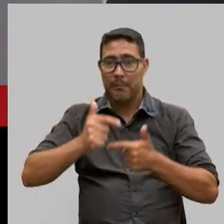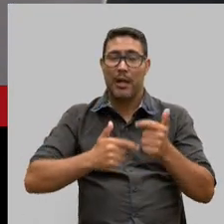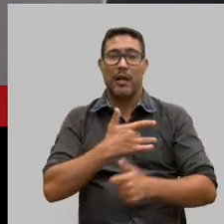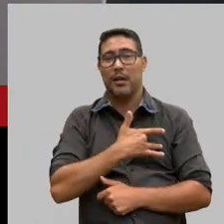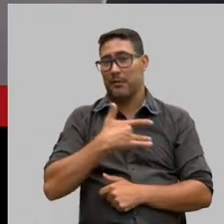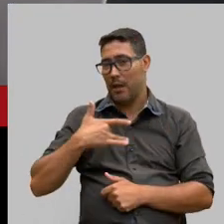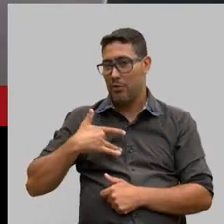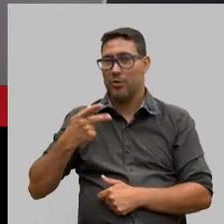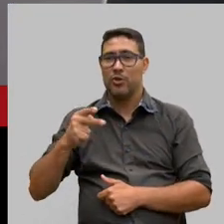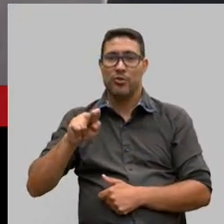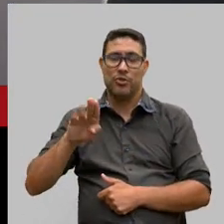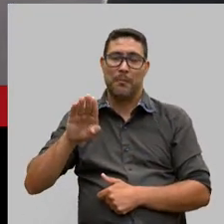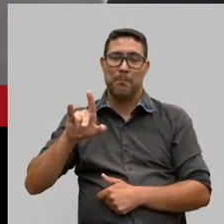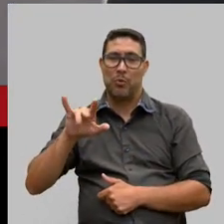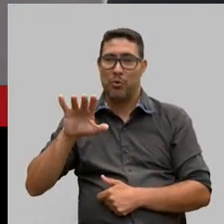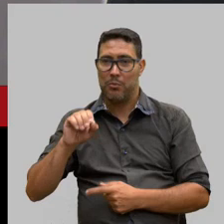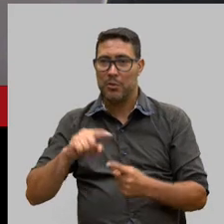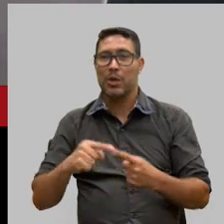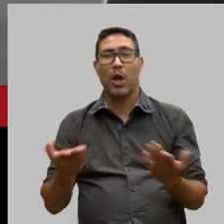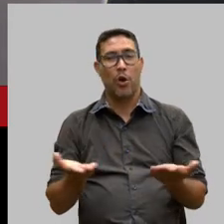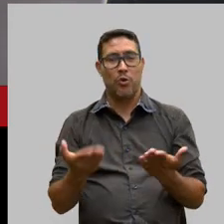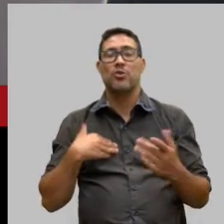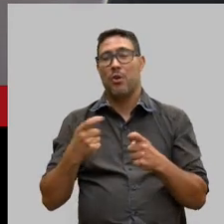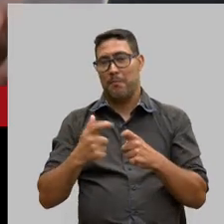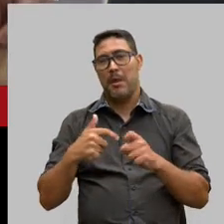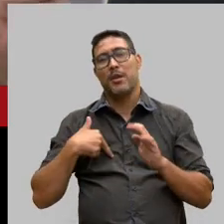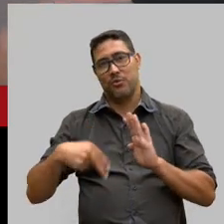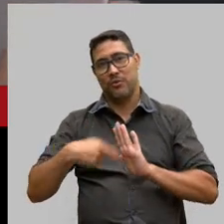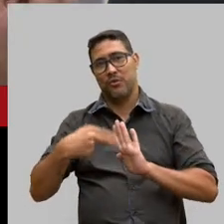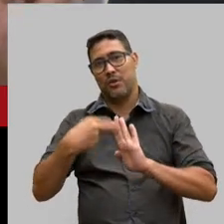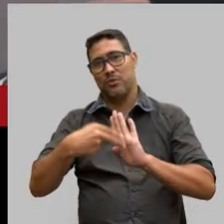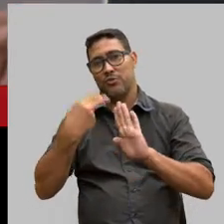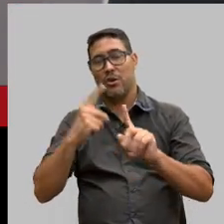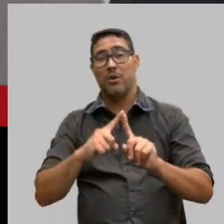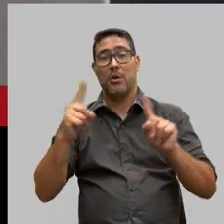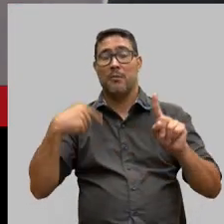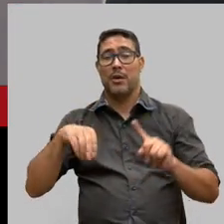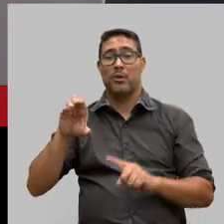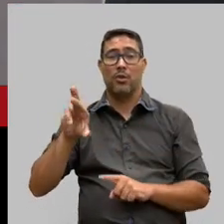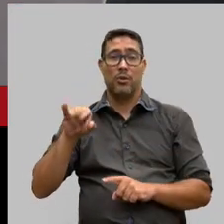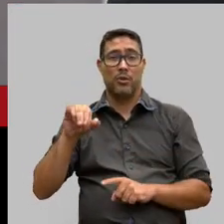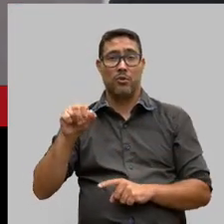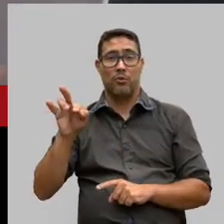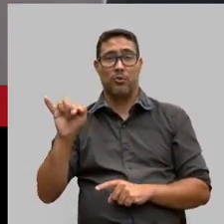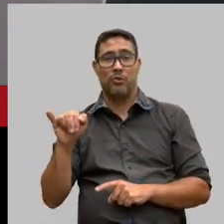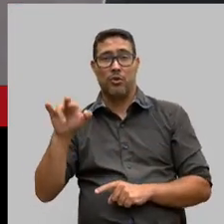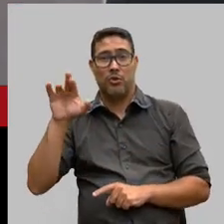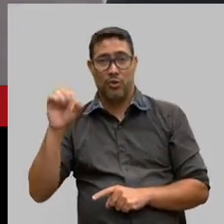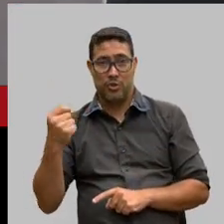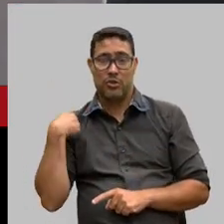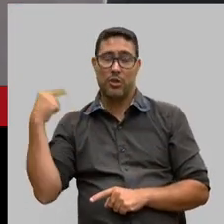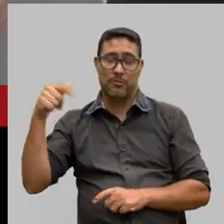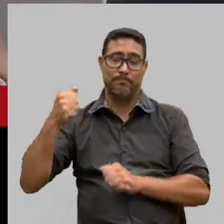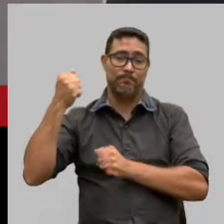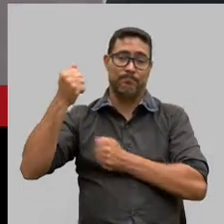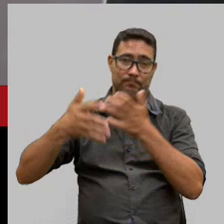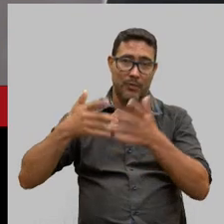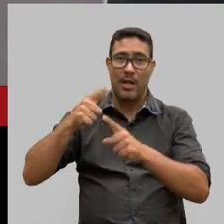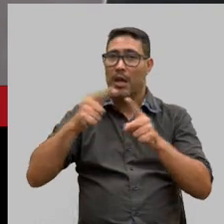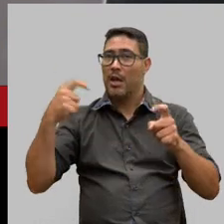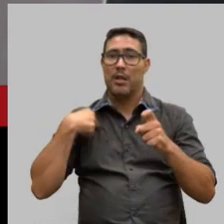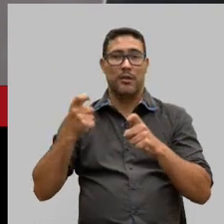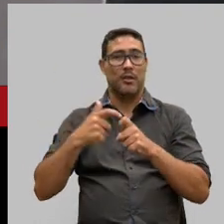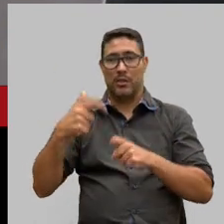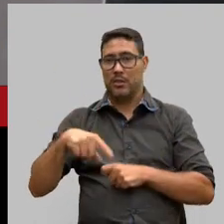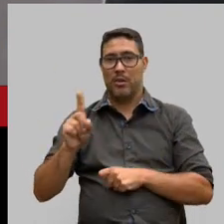enfermagem médico hoje cirurgião mas quando Cristiano traz essas pautas para cá ele não sendo médico Isso é um jeito de